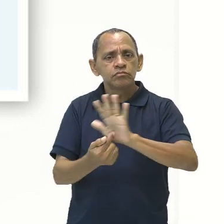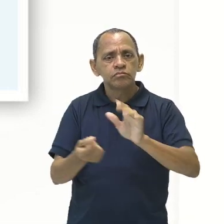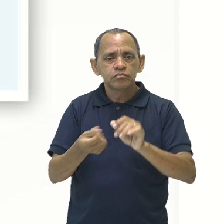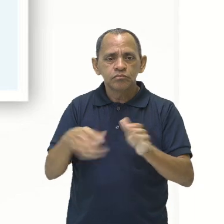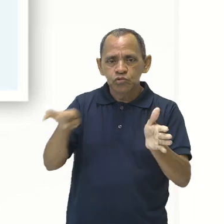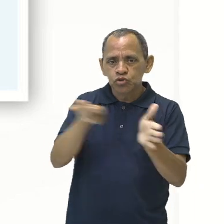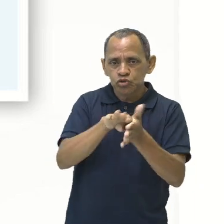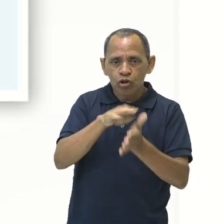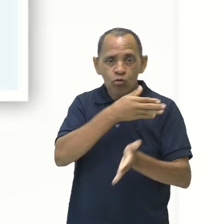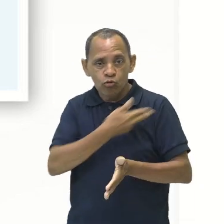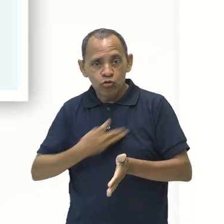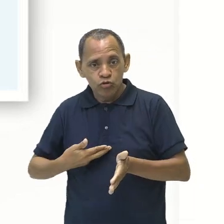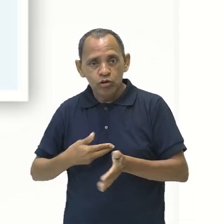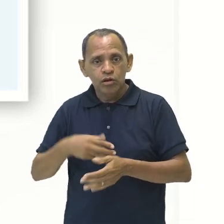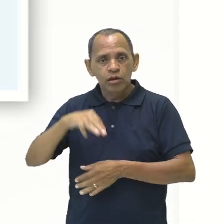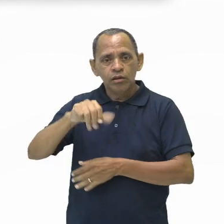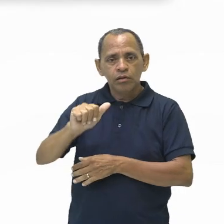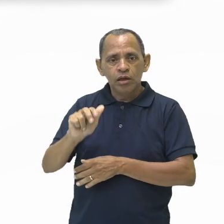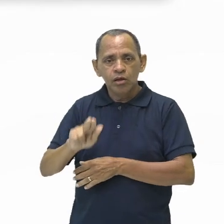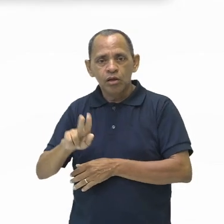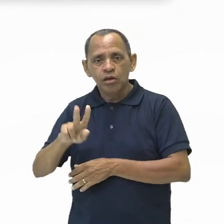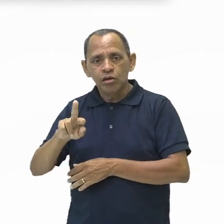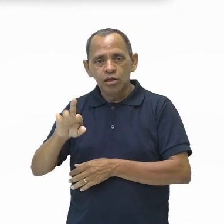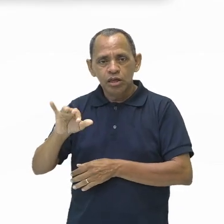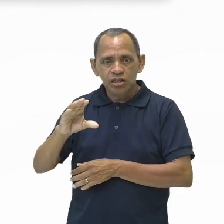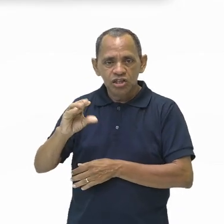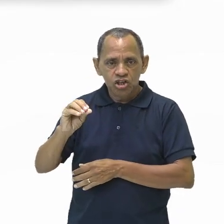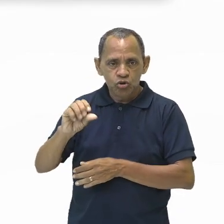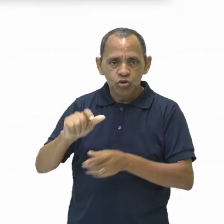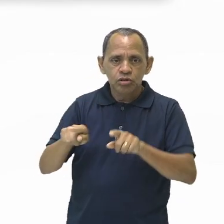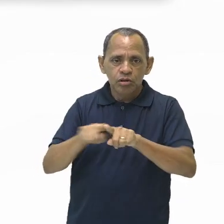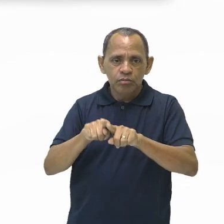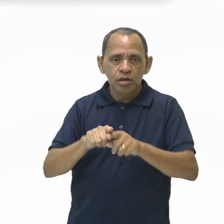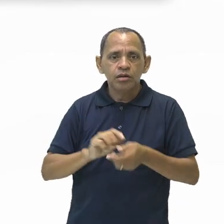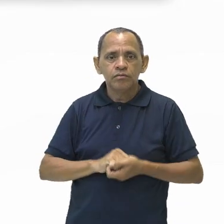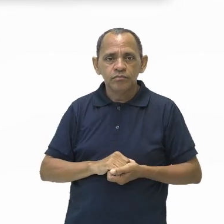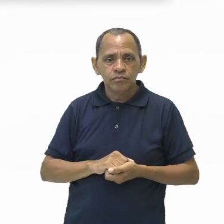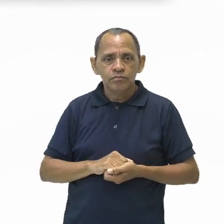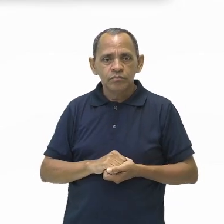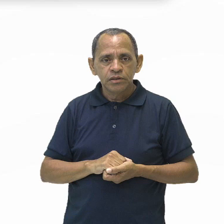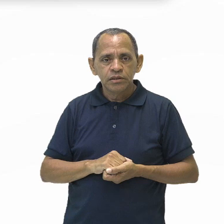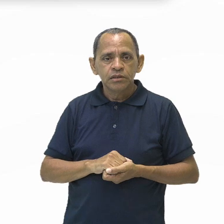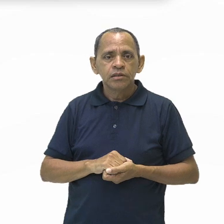do governador Maurício de Nassau, que chegou em